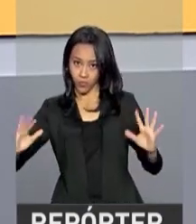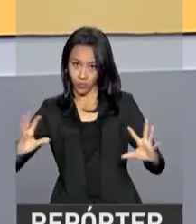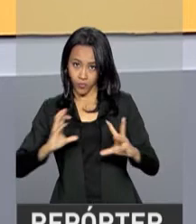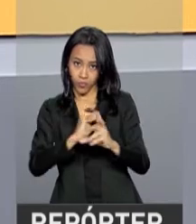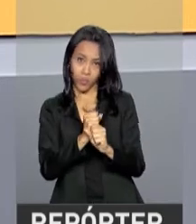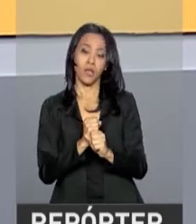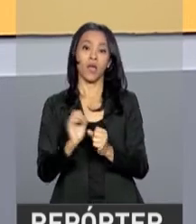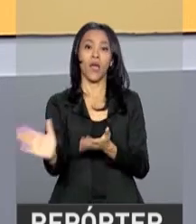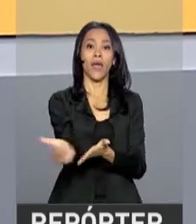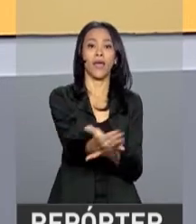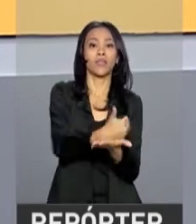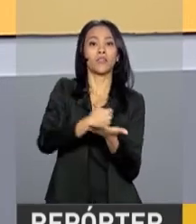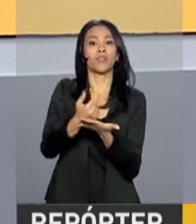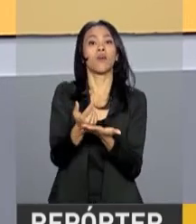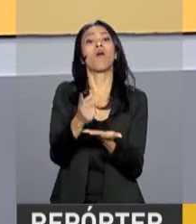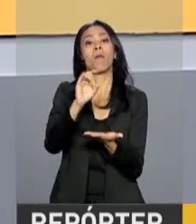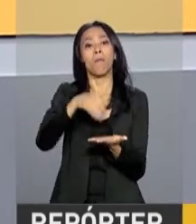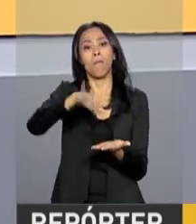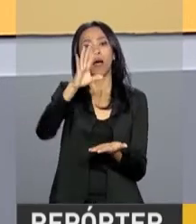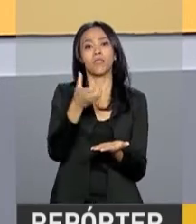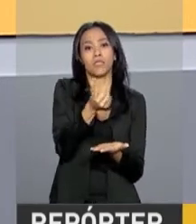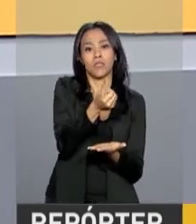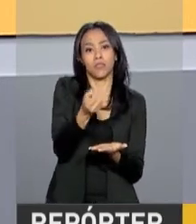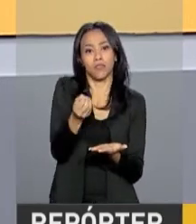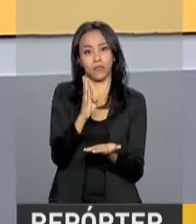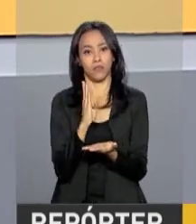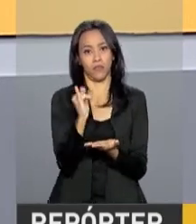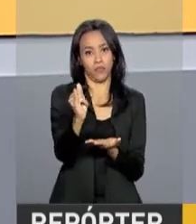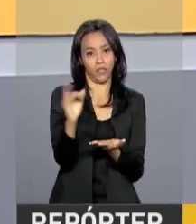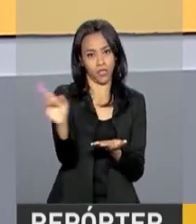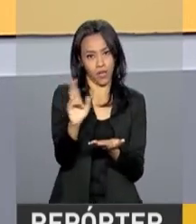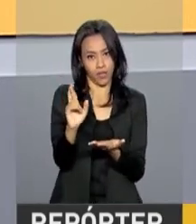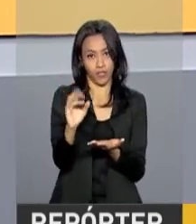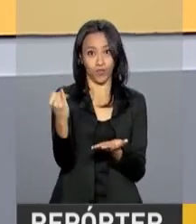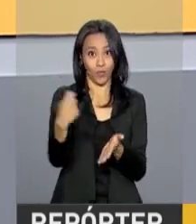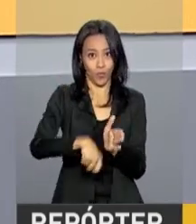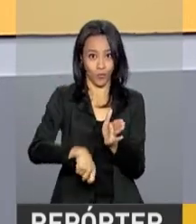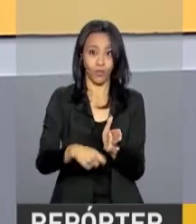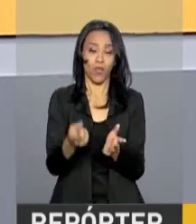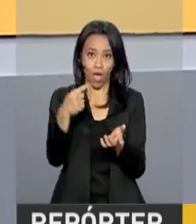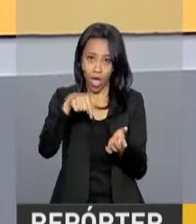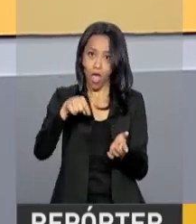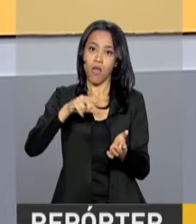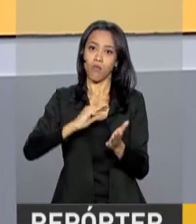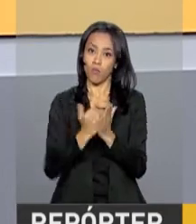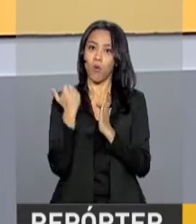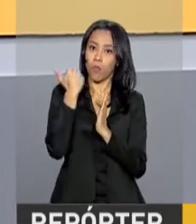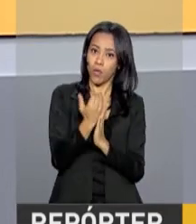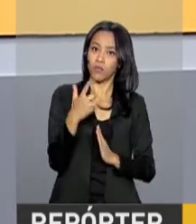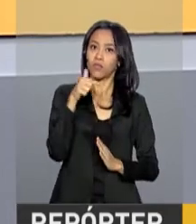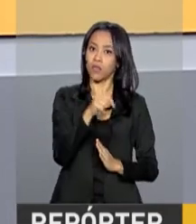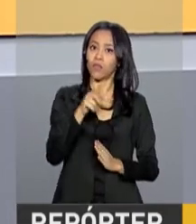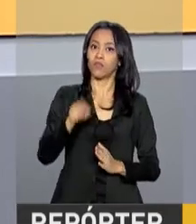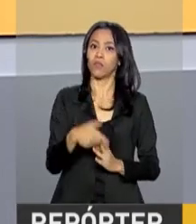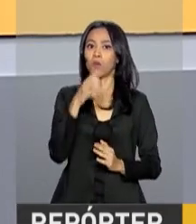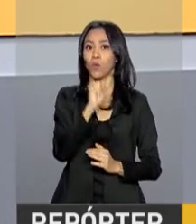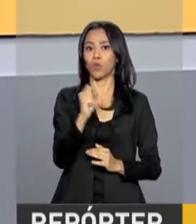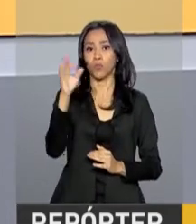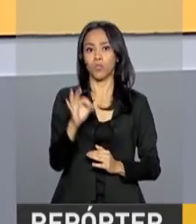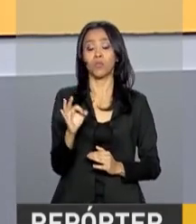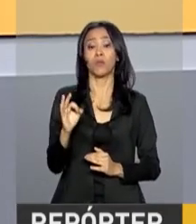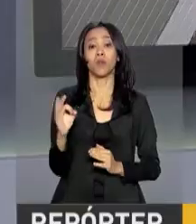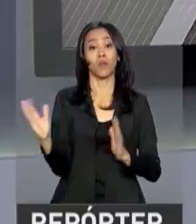arrecadação soma mais de 600 bilhões de reais um crescimento de 7,8 por cento em relação ao mesmo período do ano